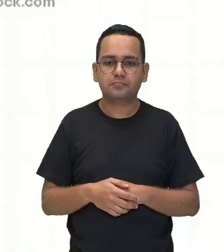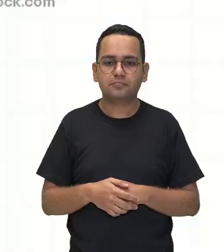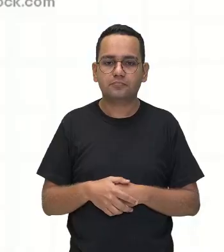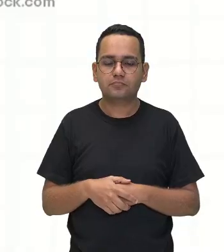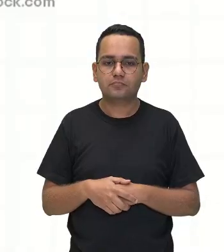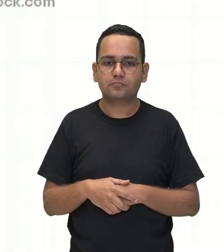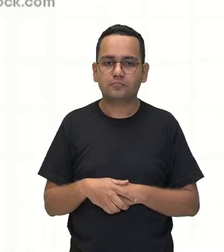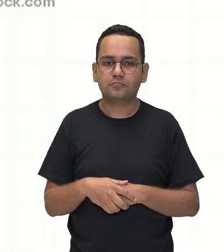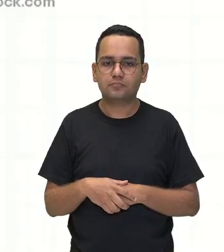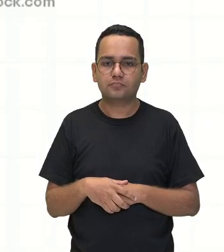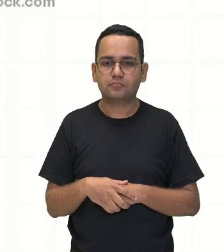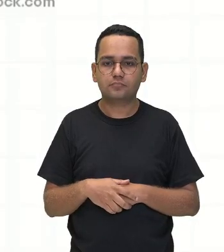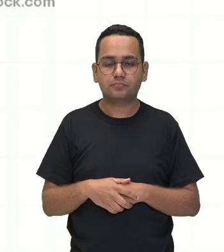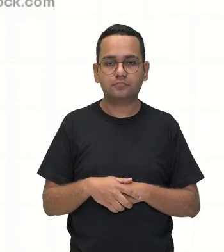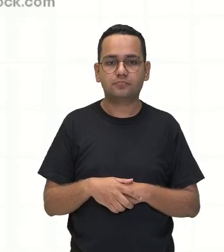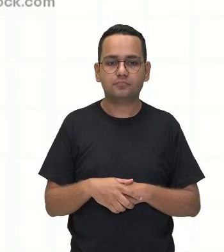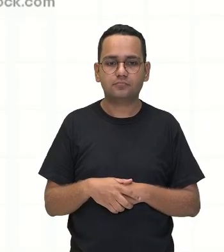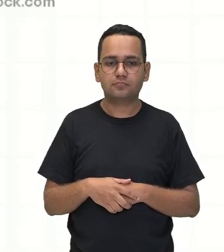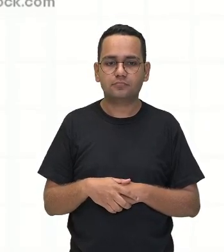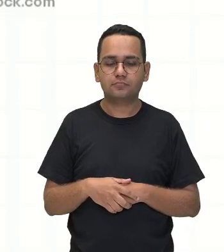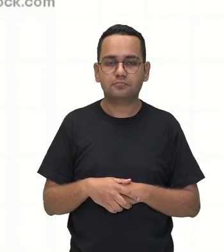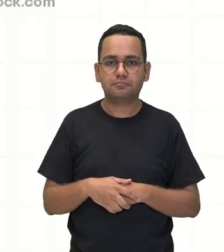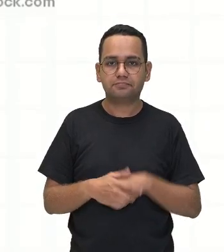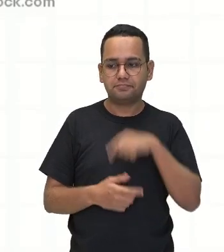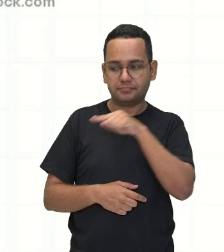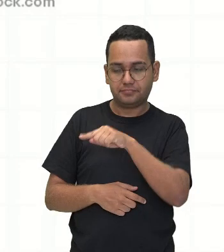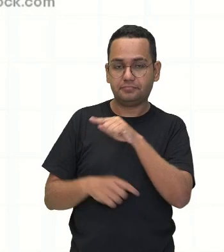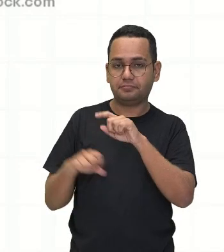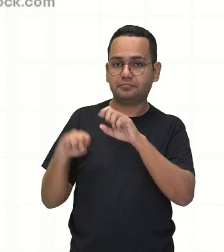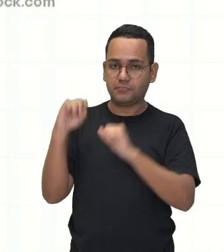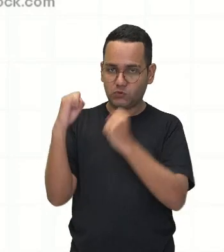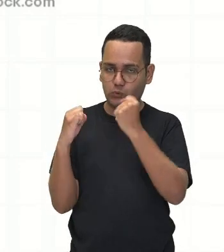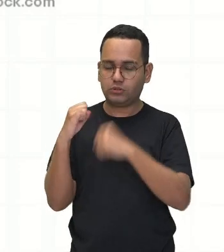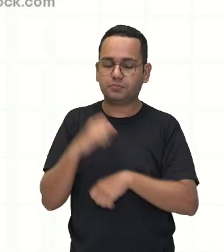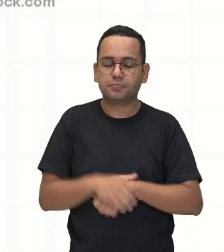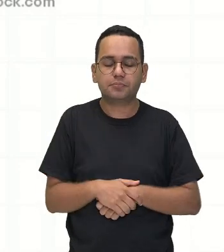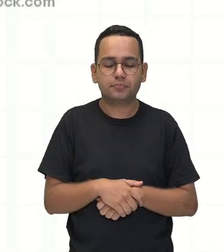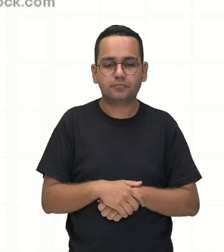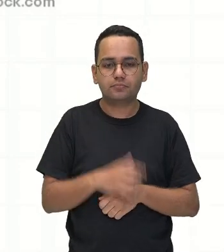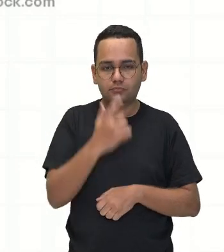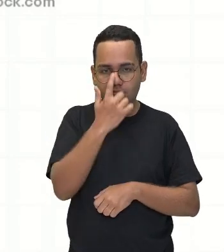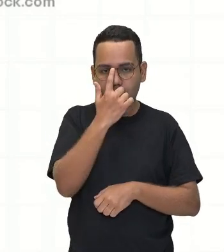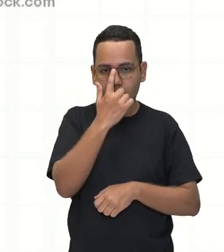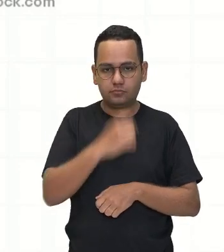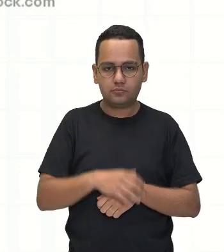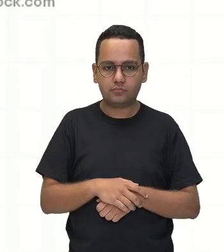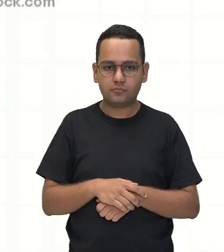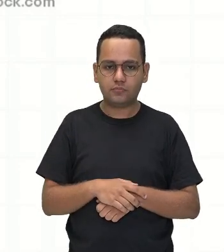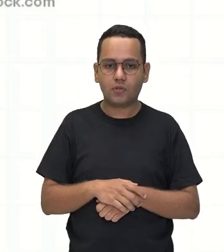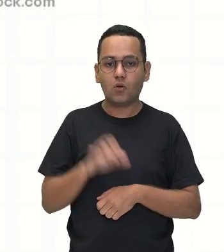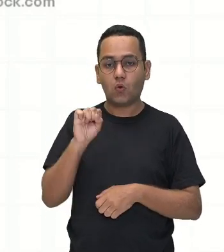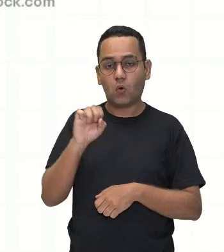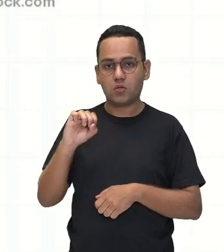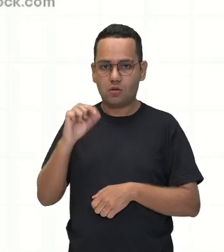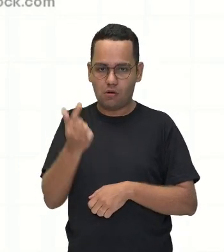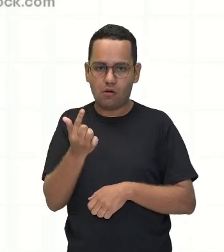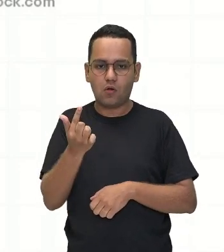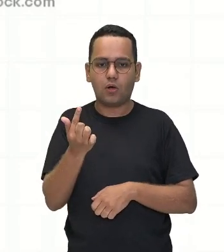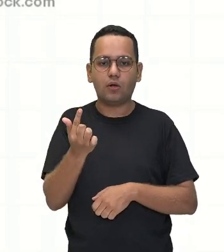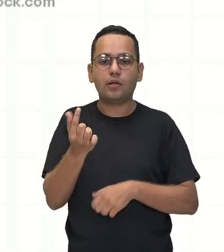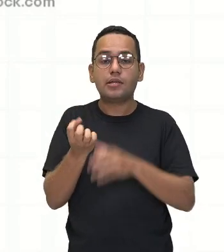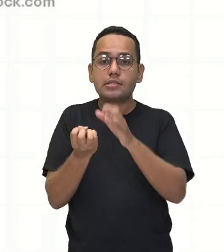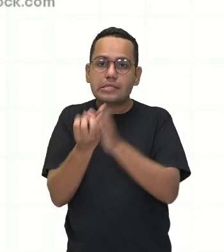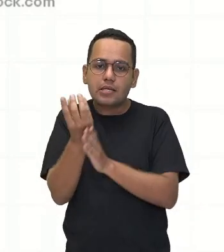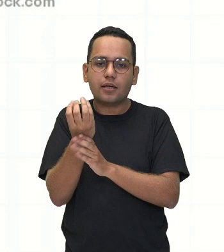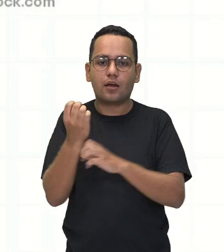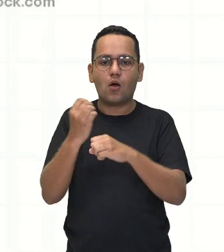aí das atividades industriais, na atmosfera, o dióxido de enxofre forma o óxido